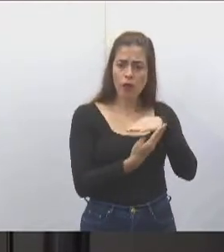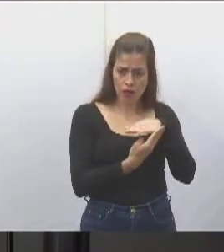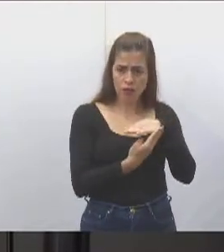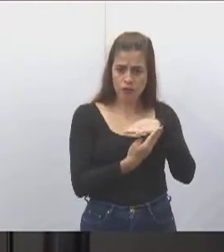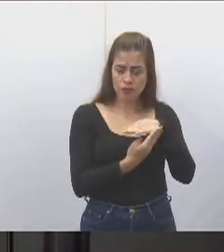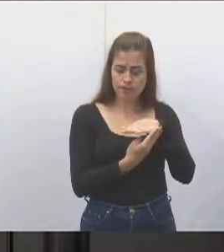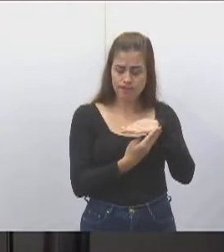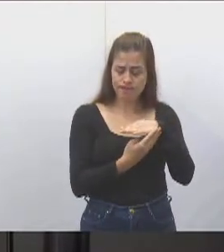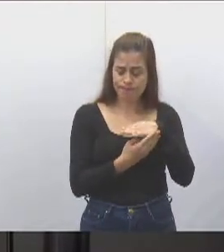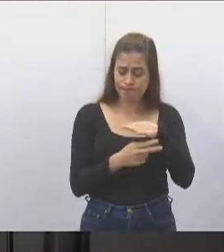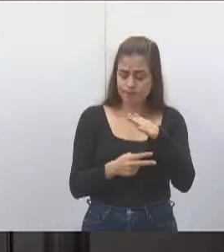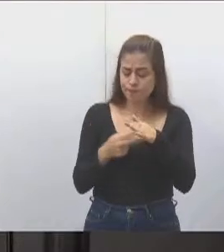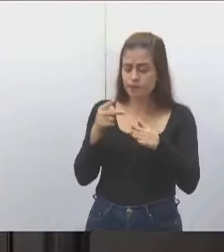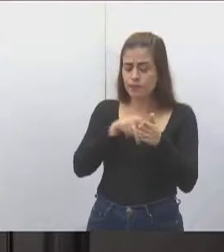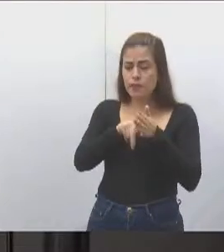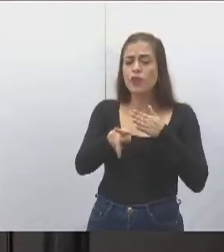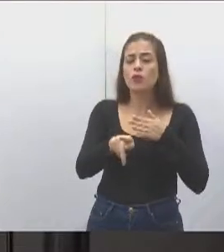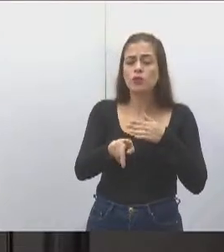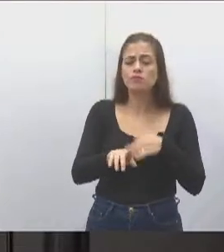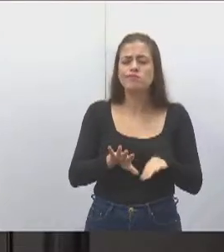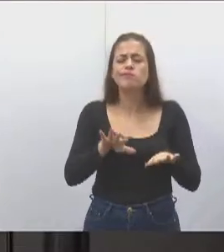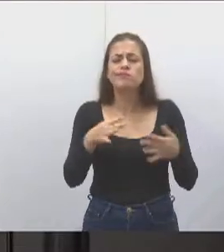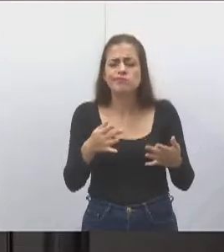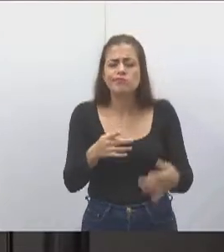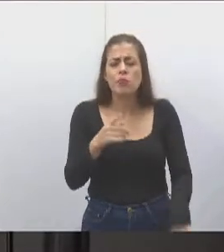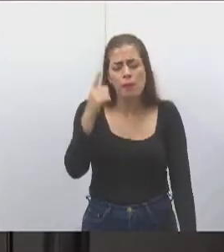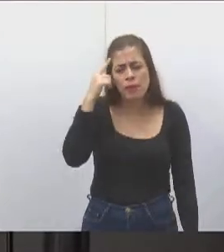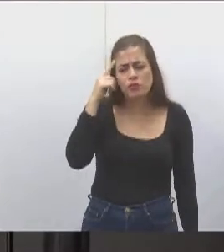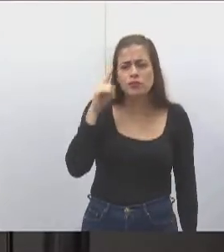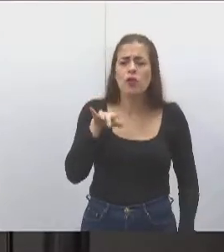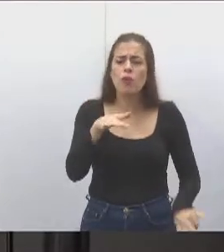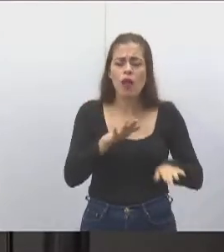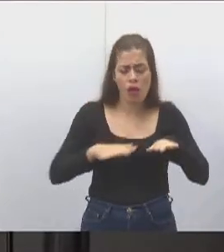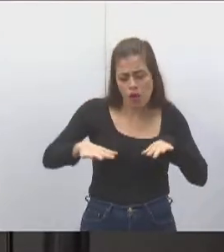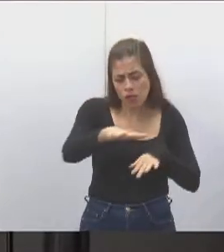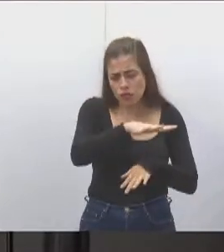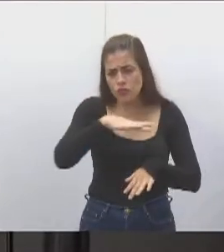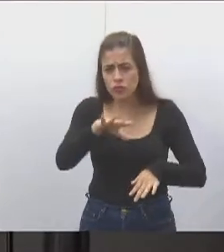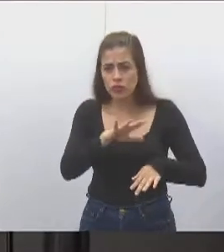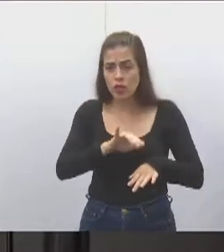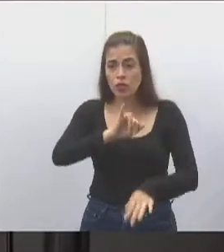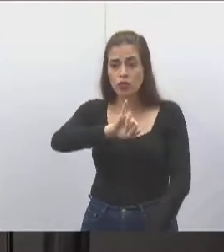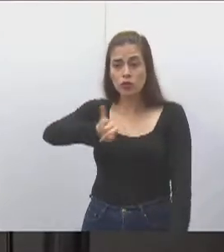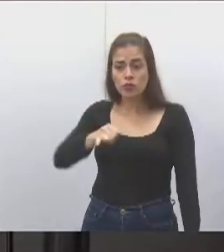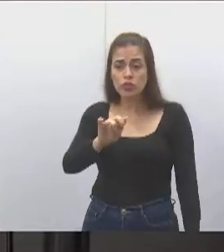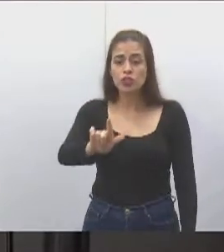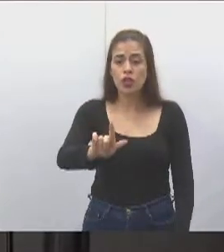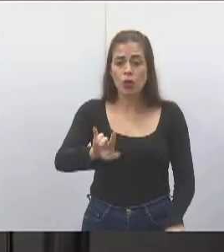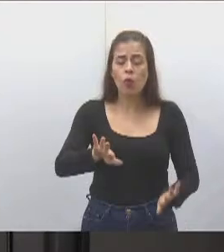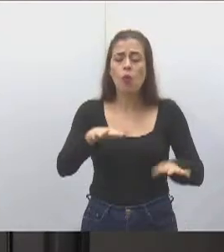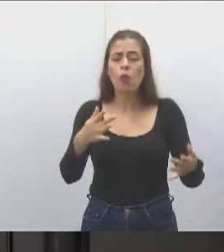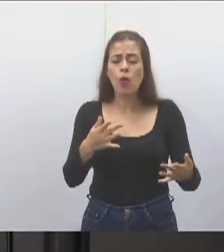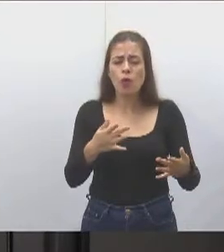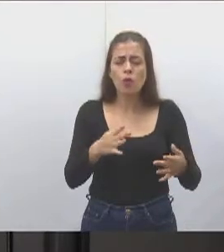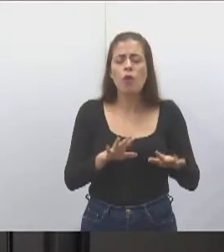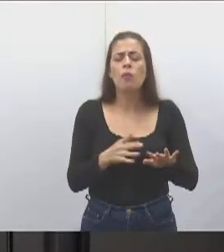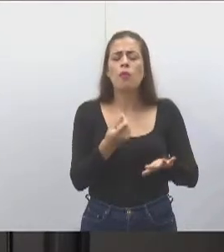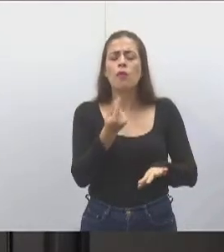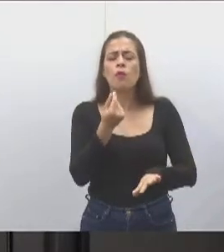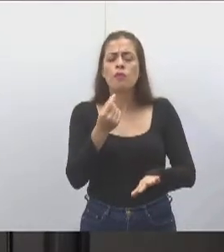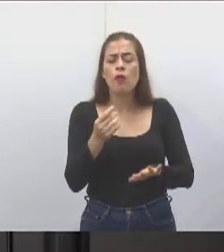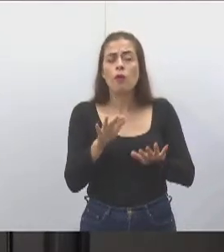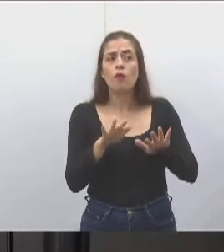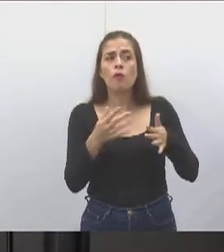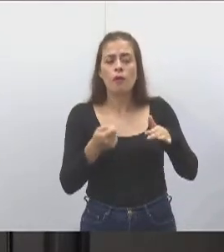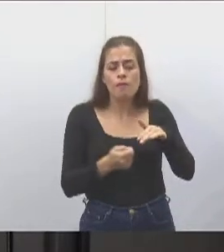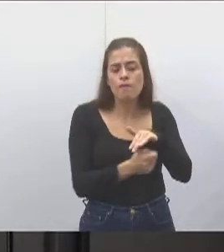Segunda pergunta, ainda com relação à região do Veraneio Ijau, qual é a previsão de investimento e